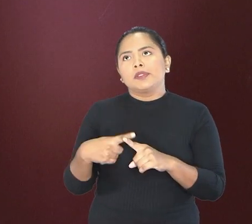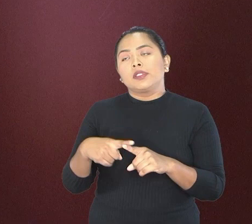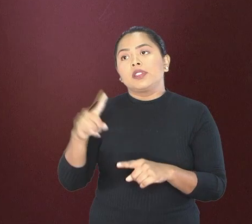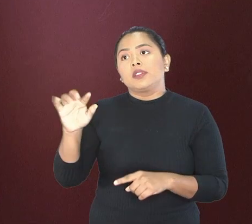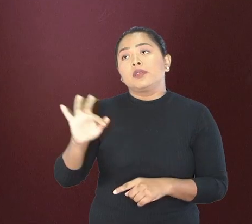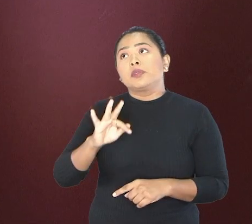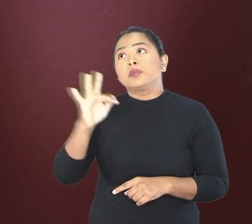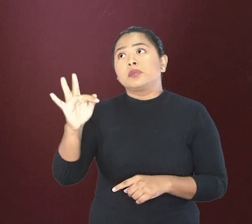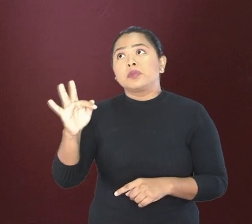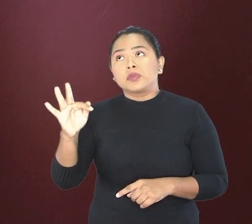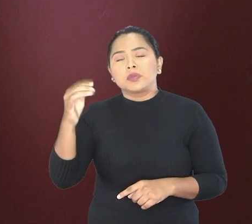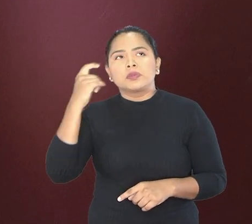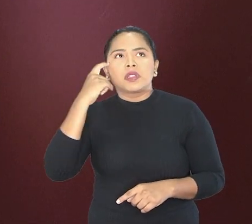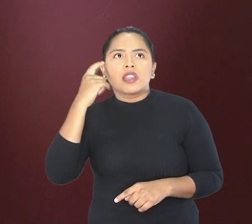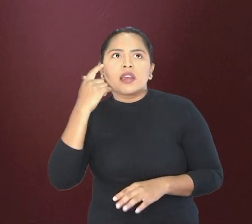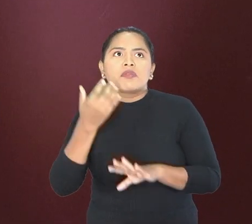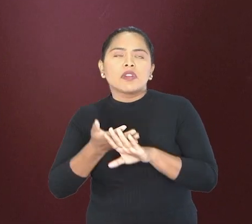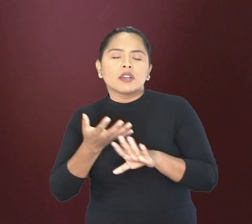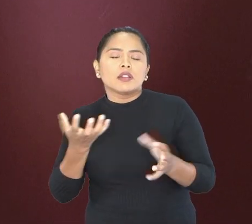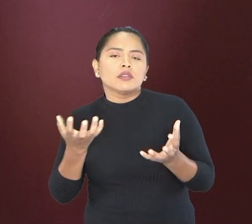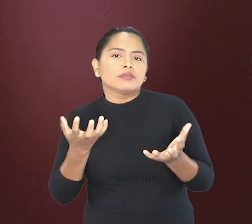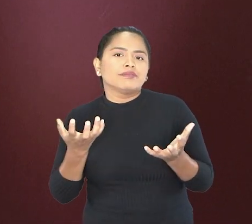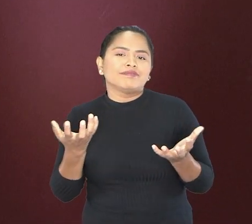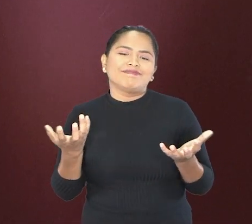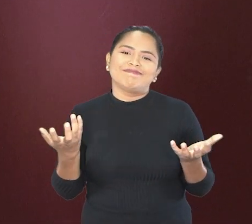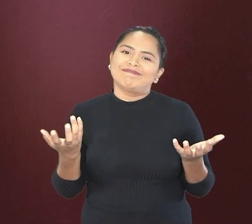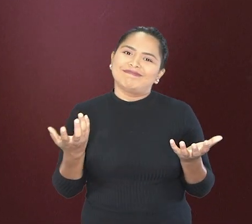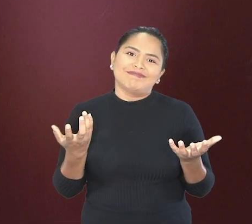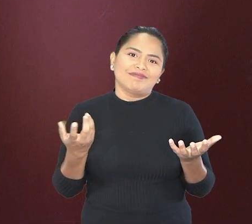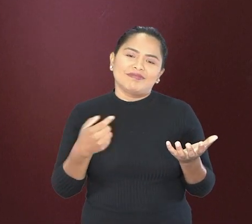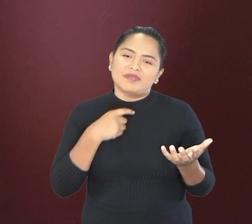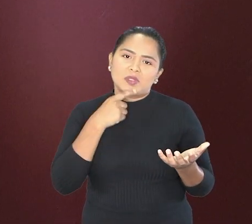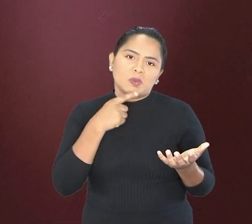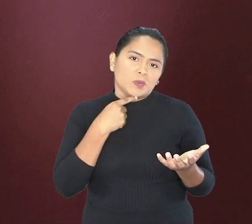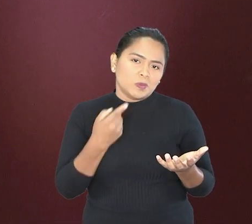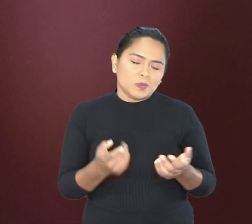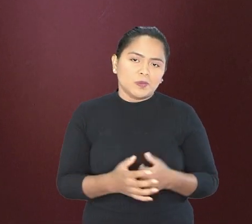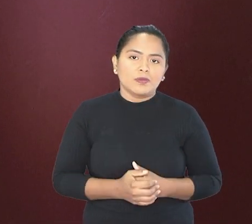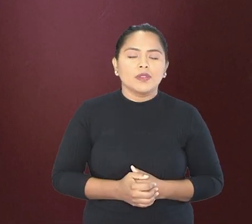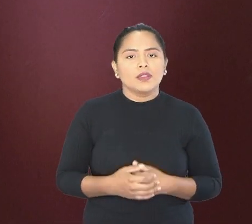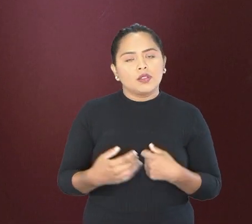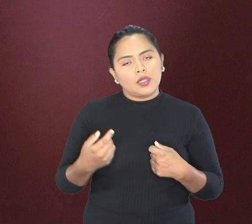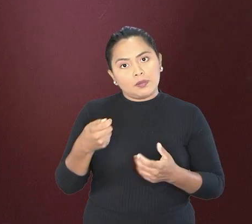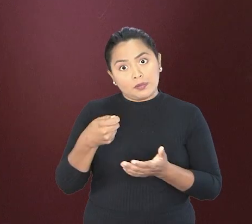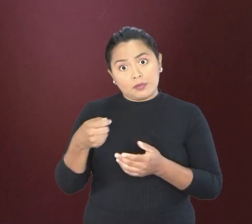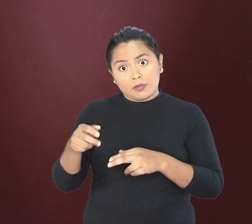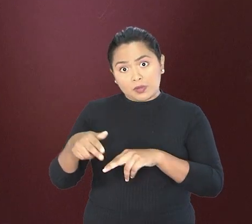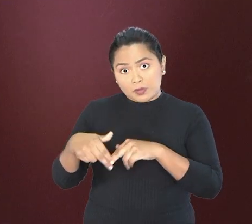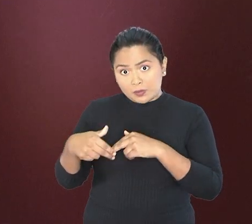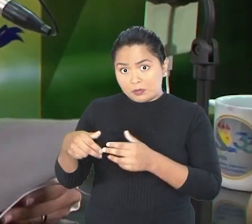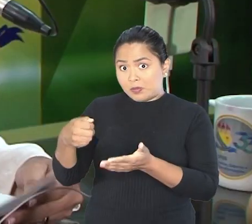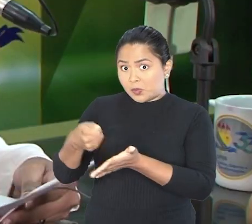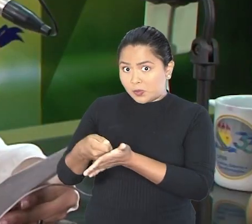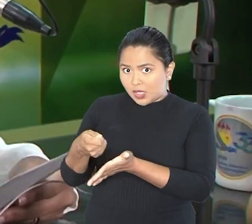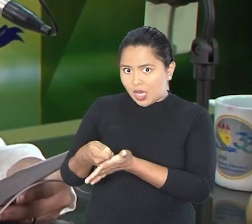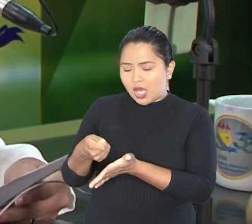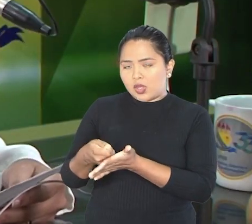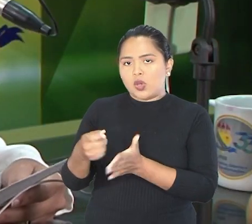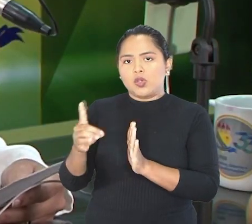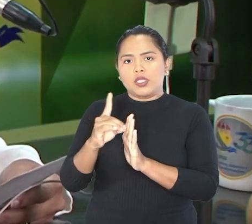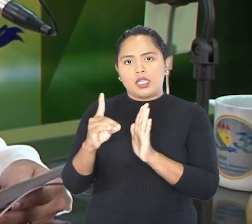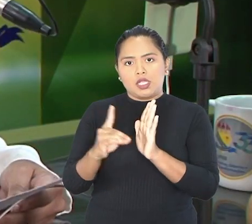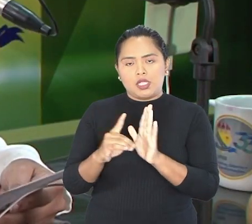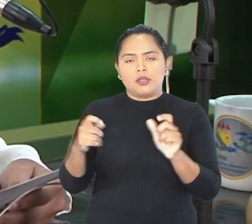participou do seletivo, porque é um item obrigatório do decreto. Então, a gente está cumprindo, nesse caso, a legislação. Certo, ele